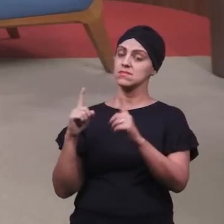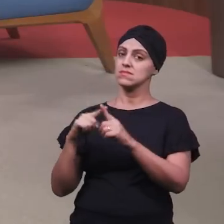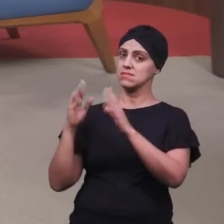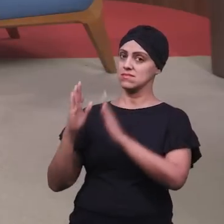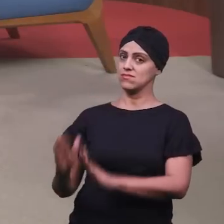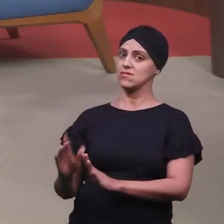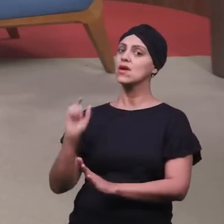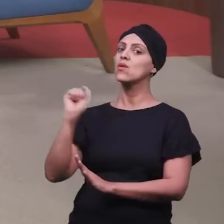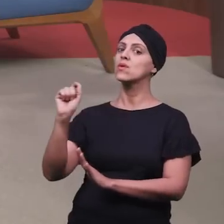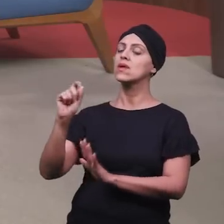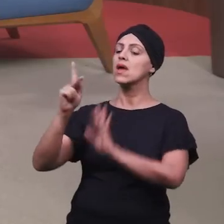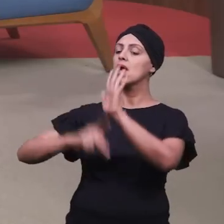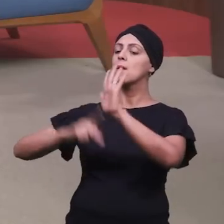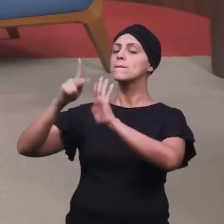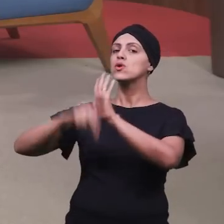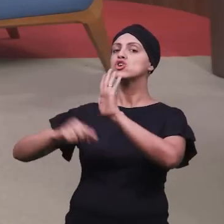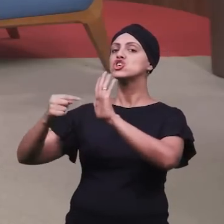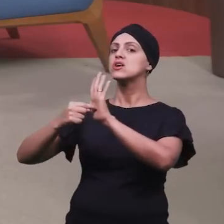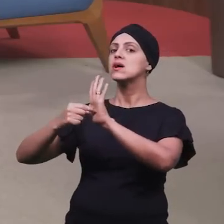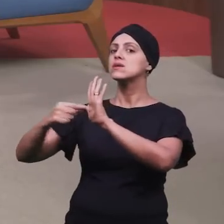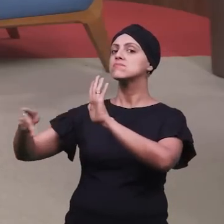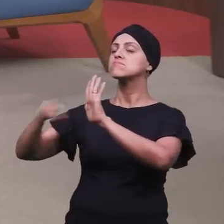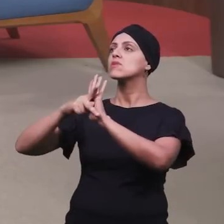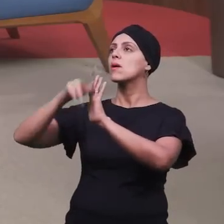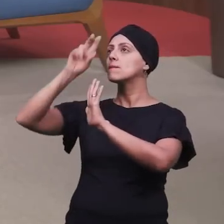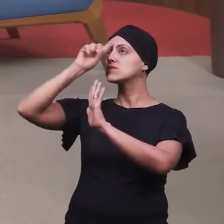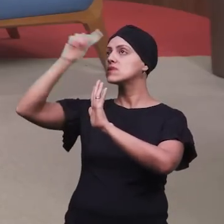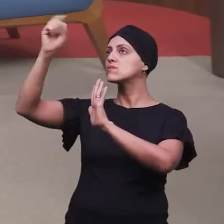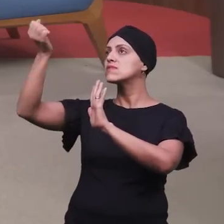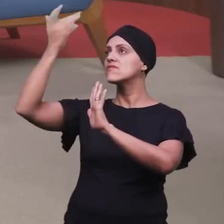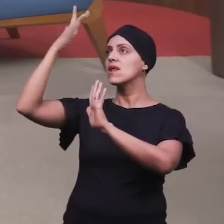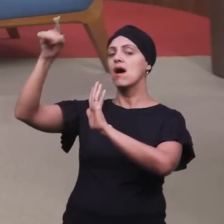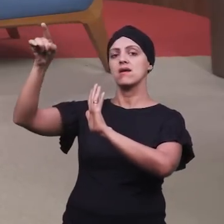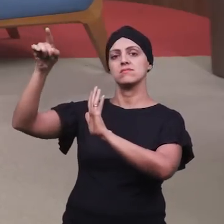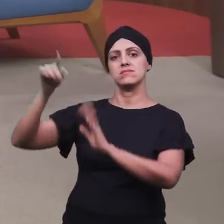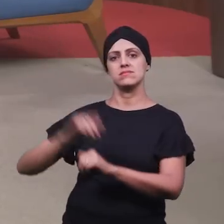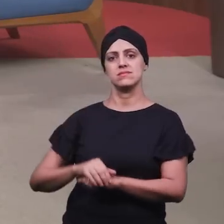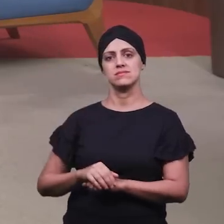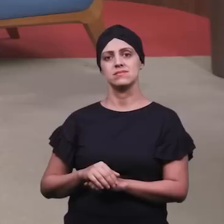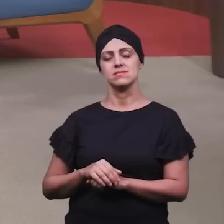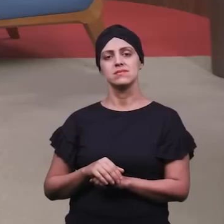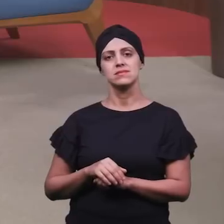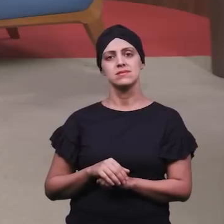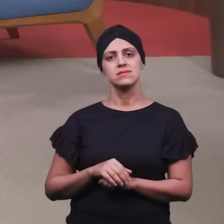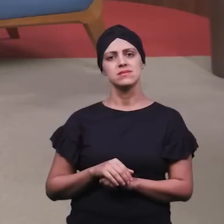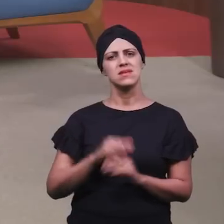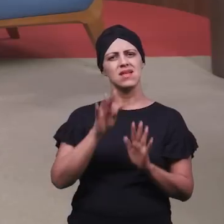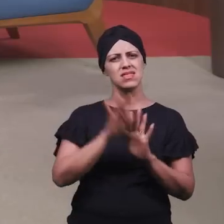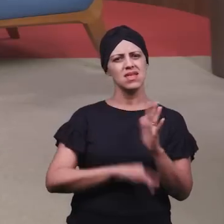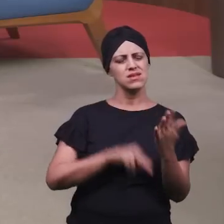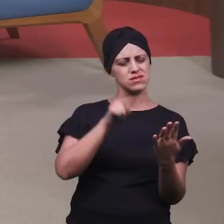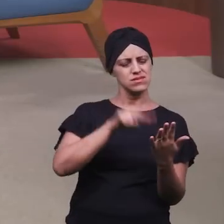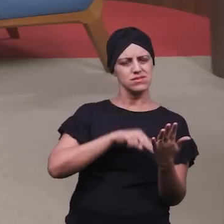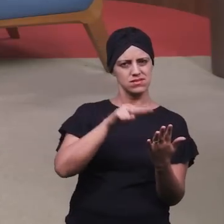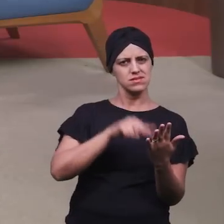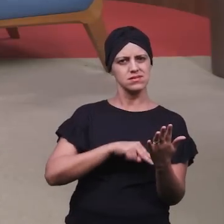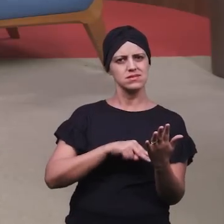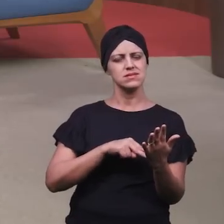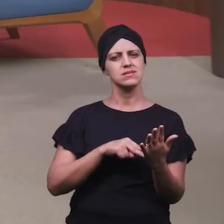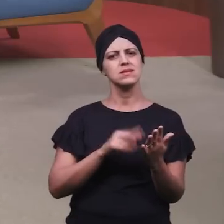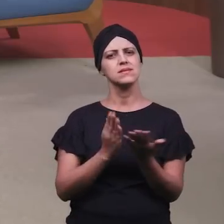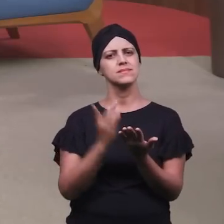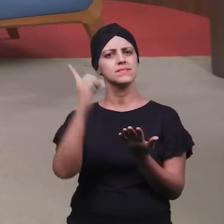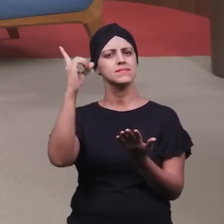asmo, não do pão com fermento. Né? Vamos ler mais um texto da palavra do Senhor que